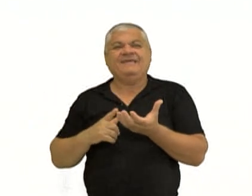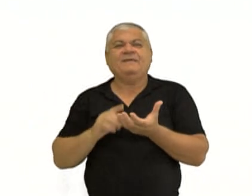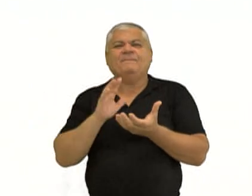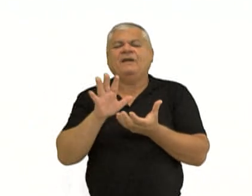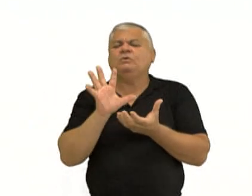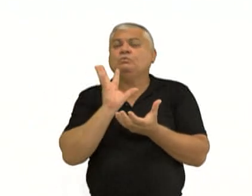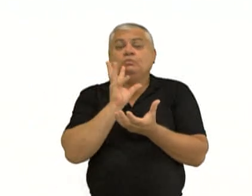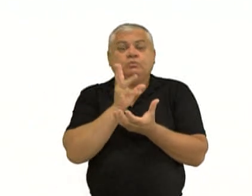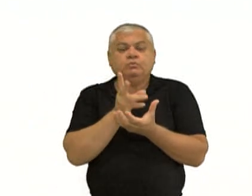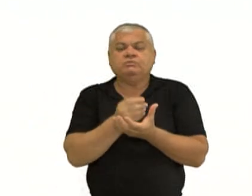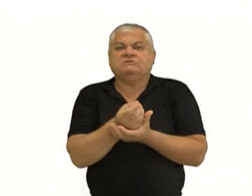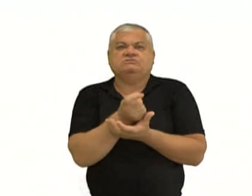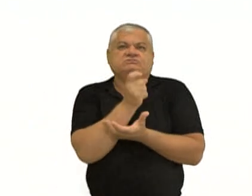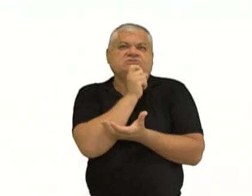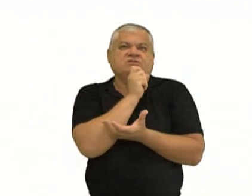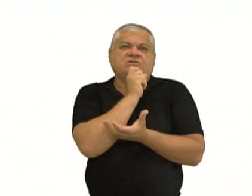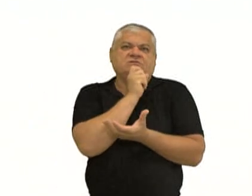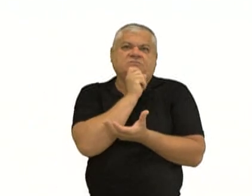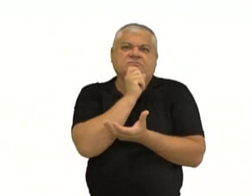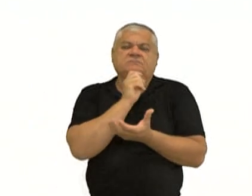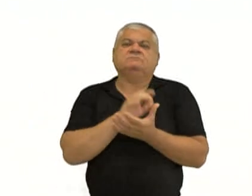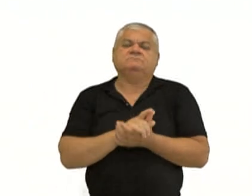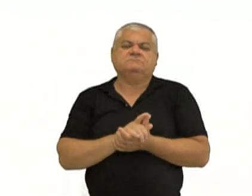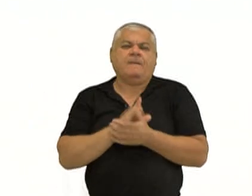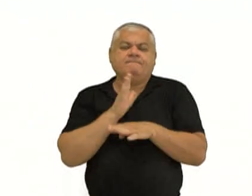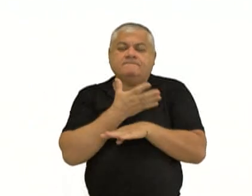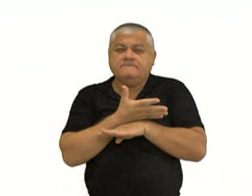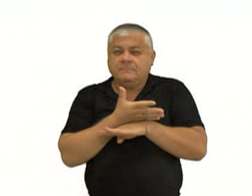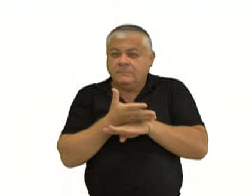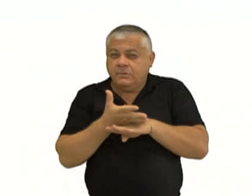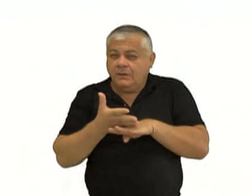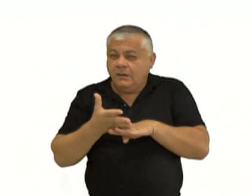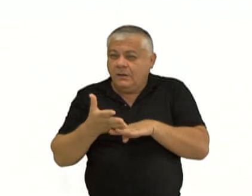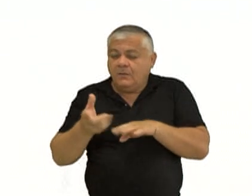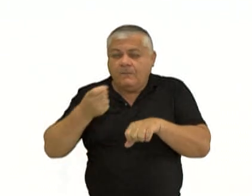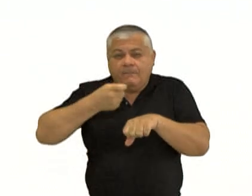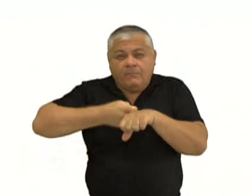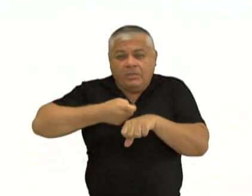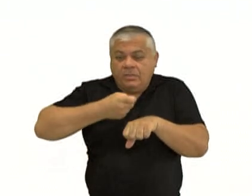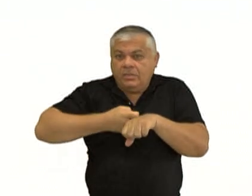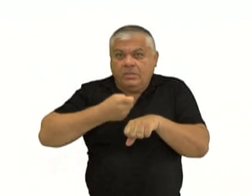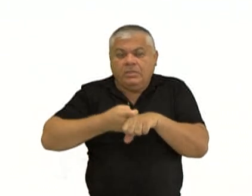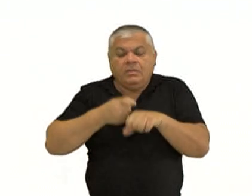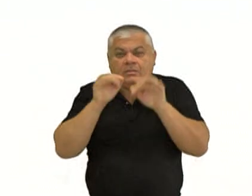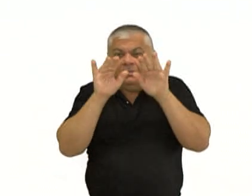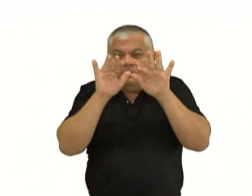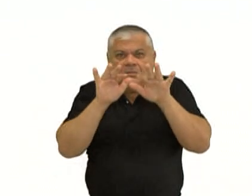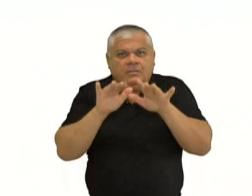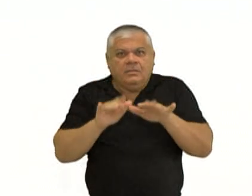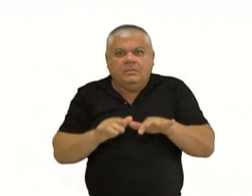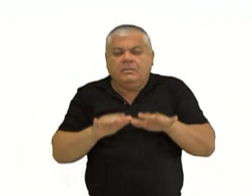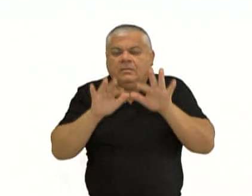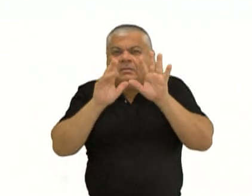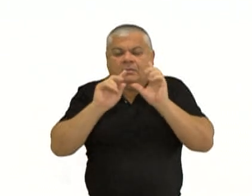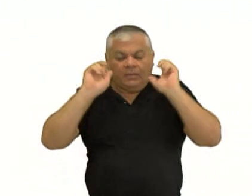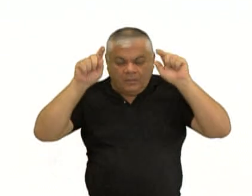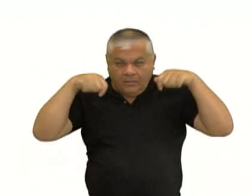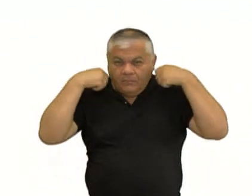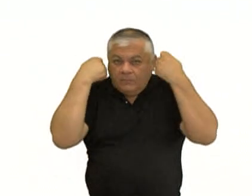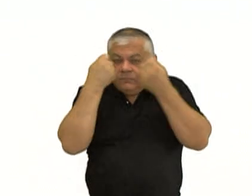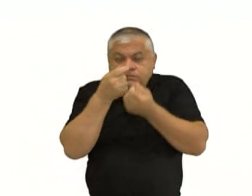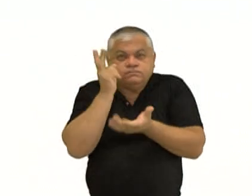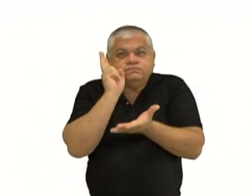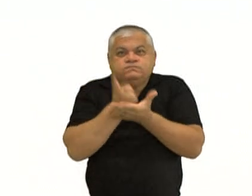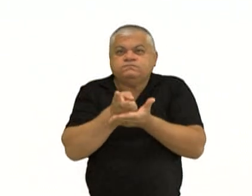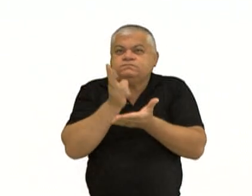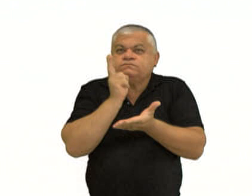ele é todo congelado. Ele é todo cheio de neve ali eternamente, sempre,